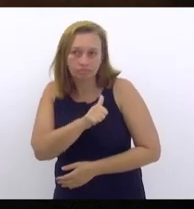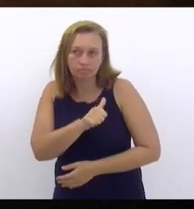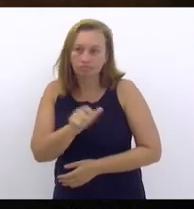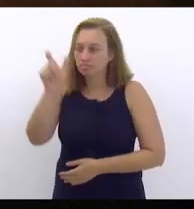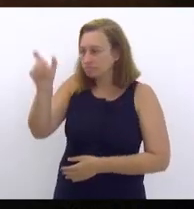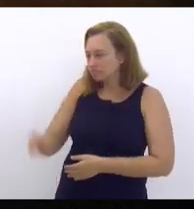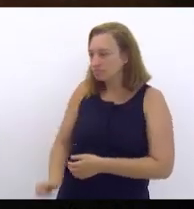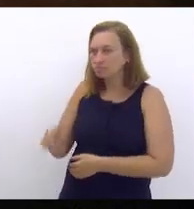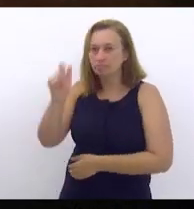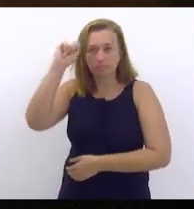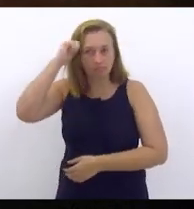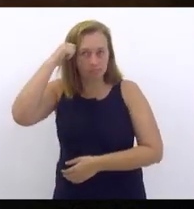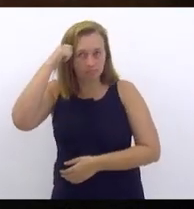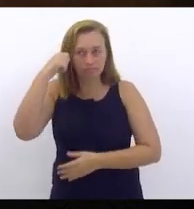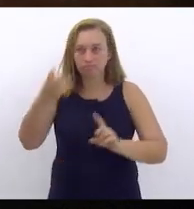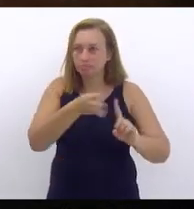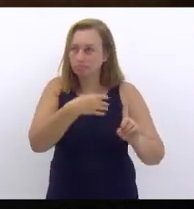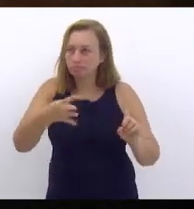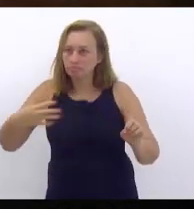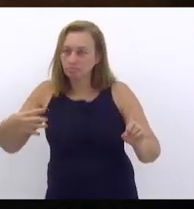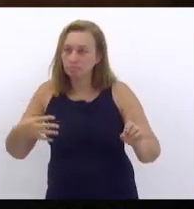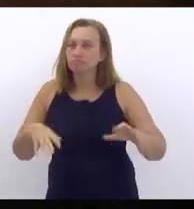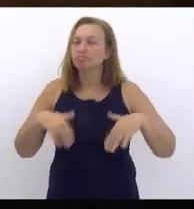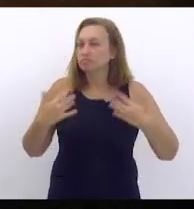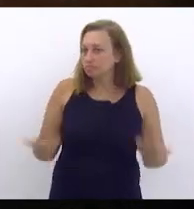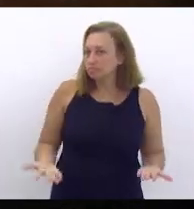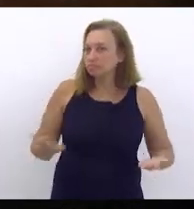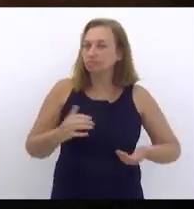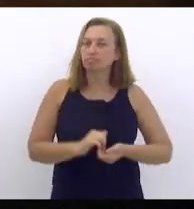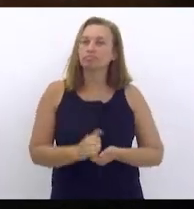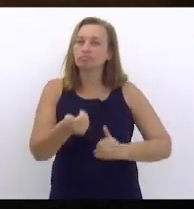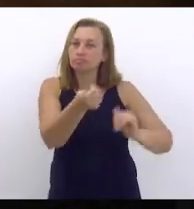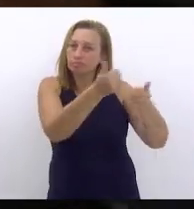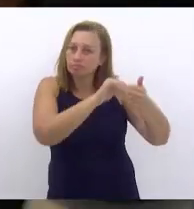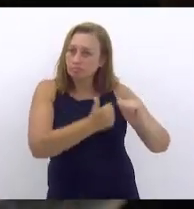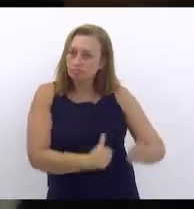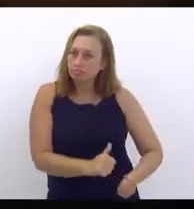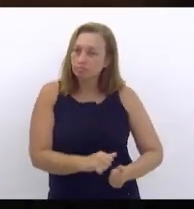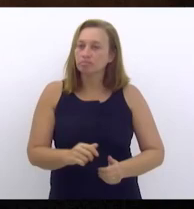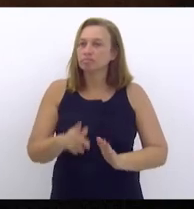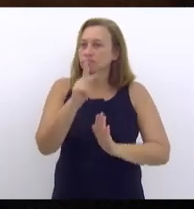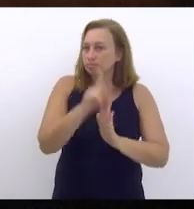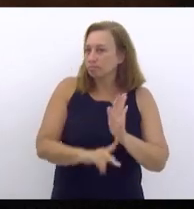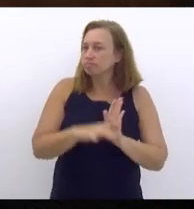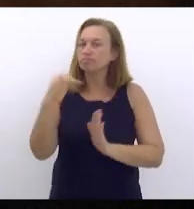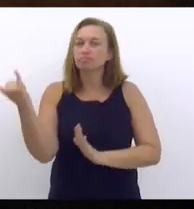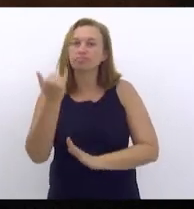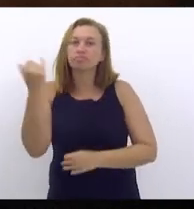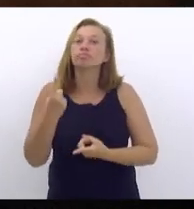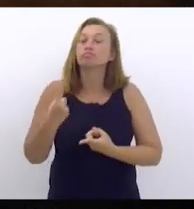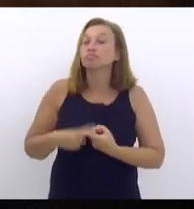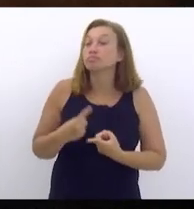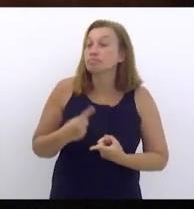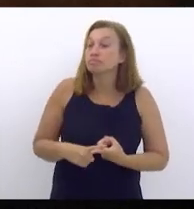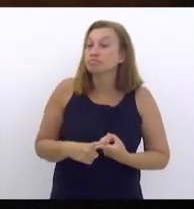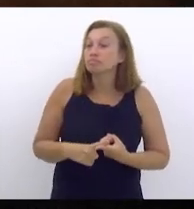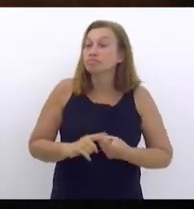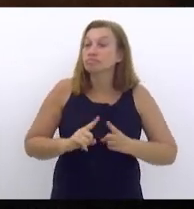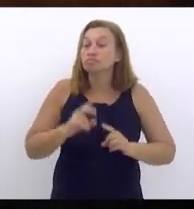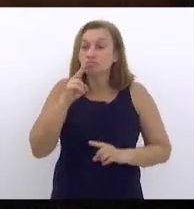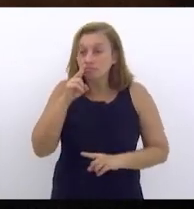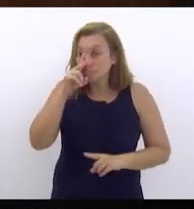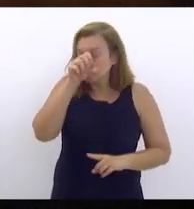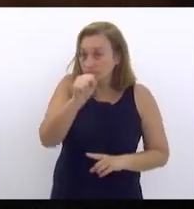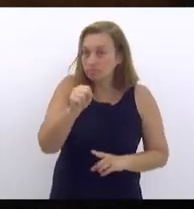pessoas negras e LGBTQIA+. Então, avaliamos que o nosso projeto é muito importante porque fortalece